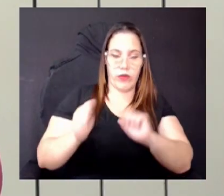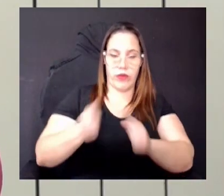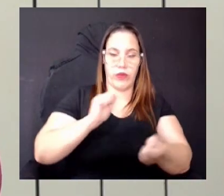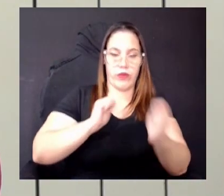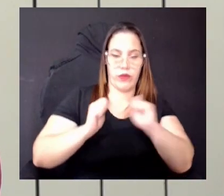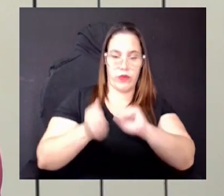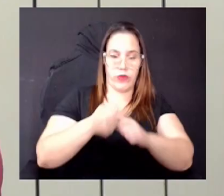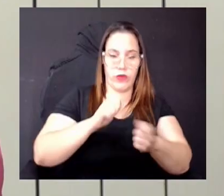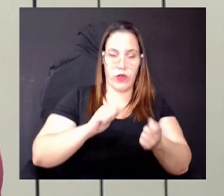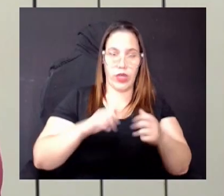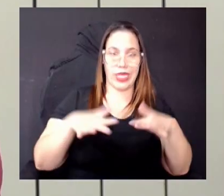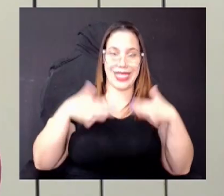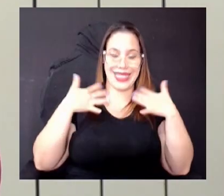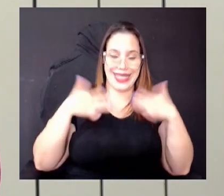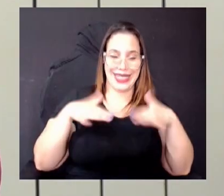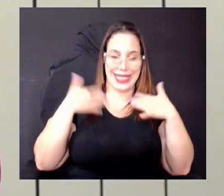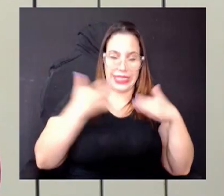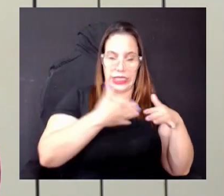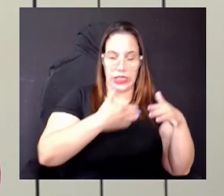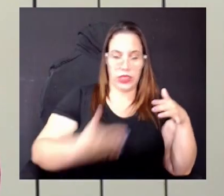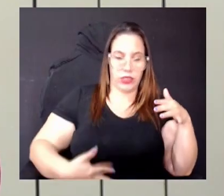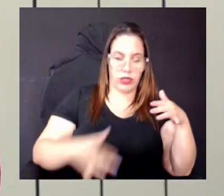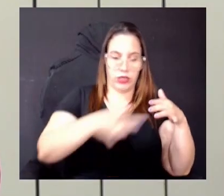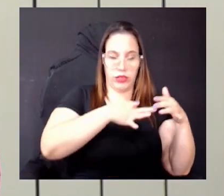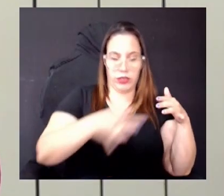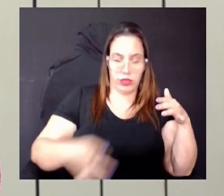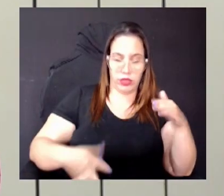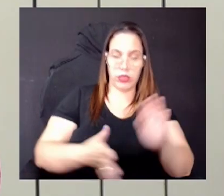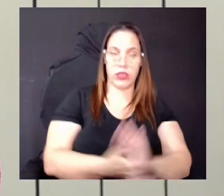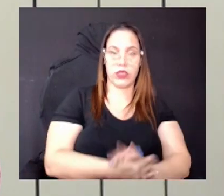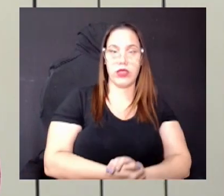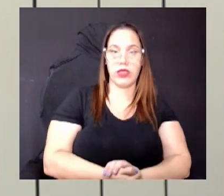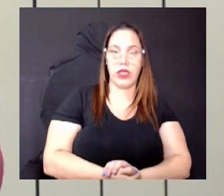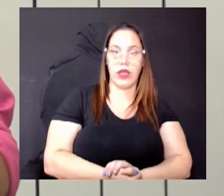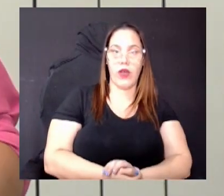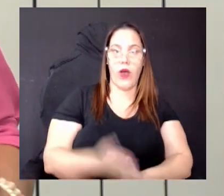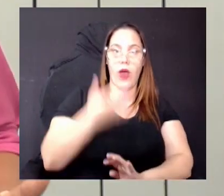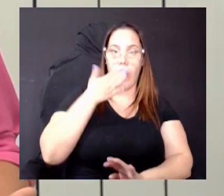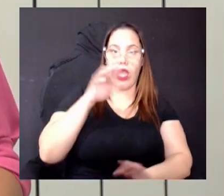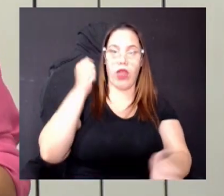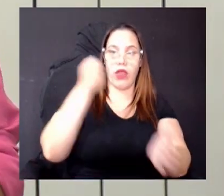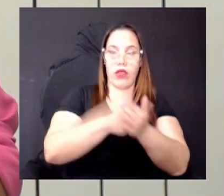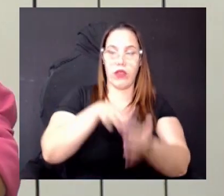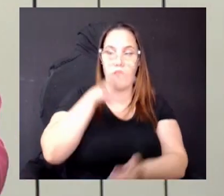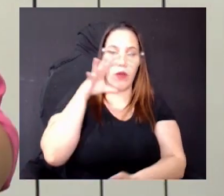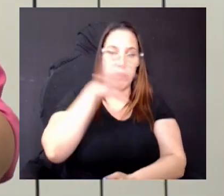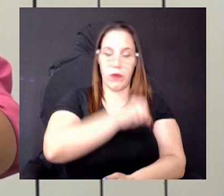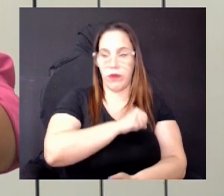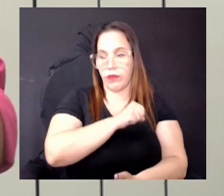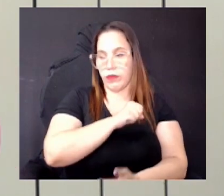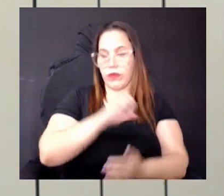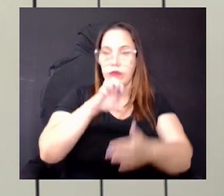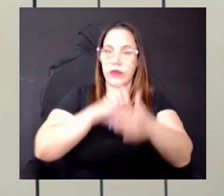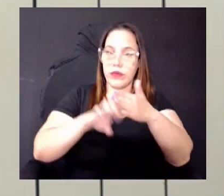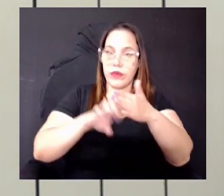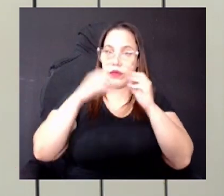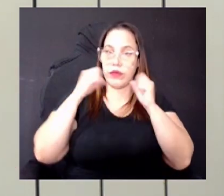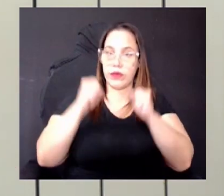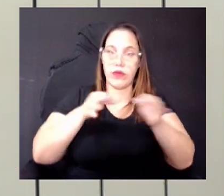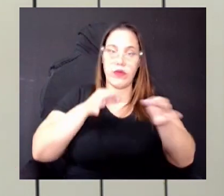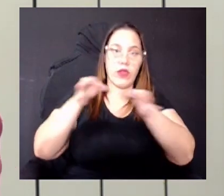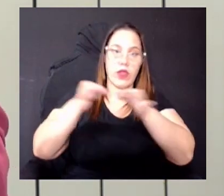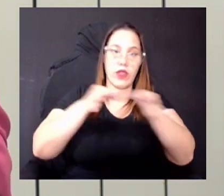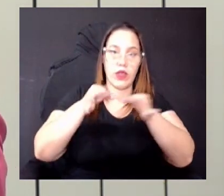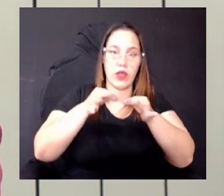o governo federal para uma definição rápida sobre o assunto, para que as empresas possam organizar a sua